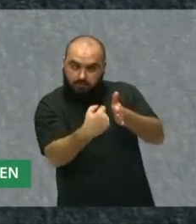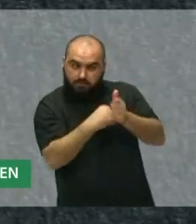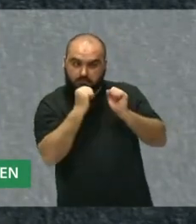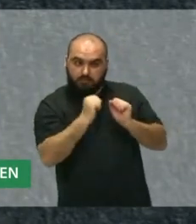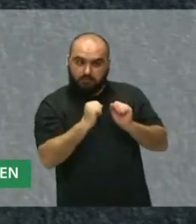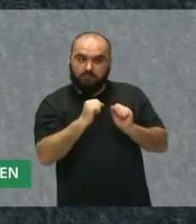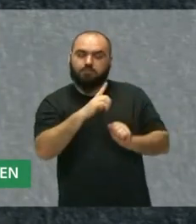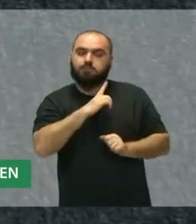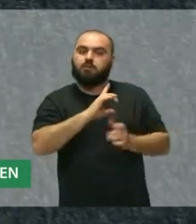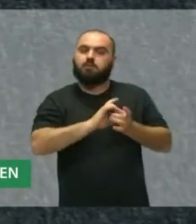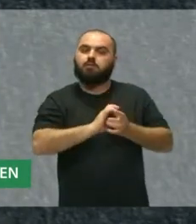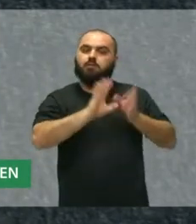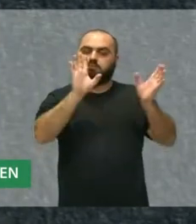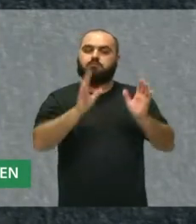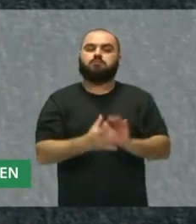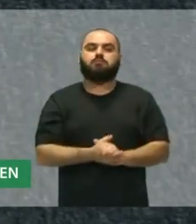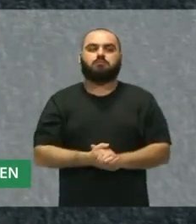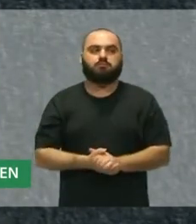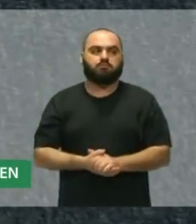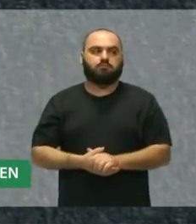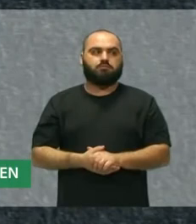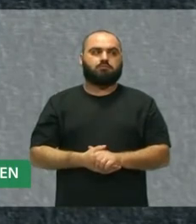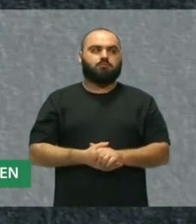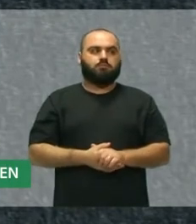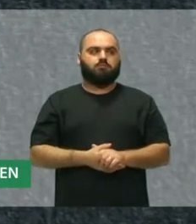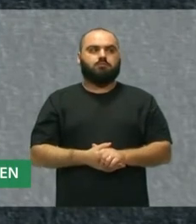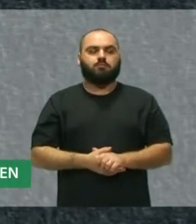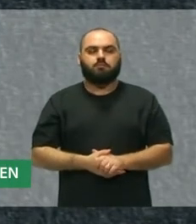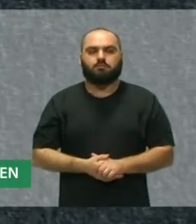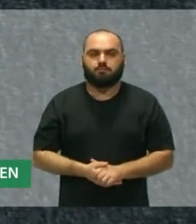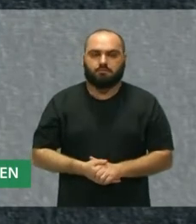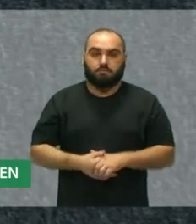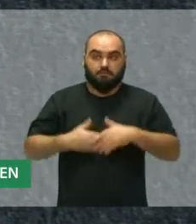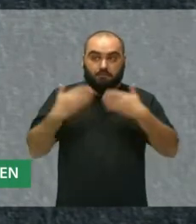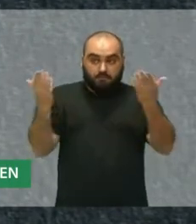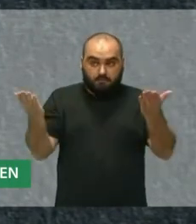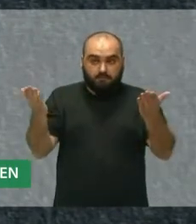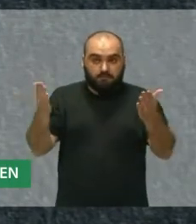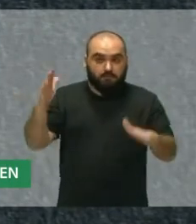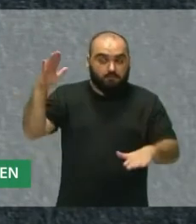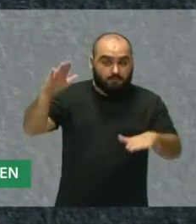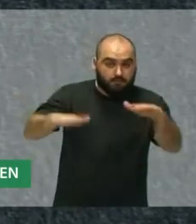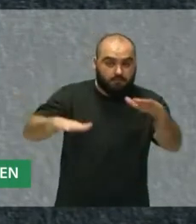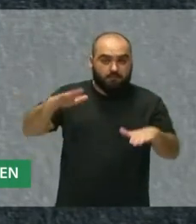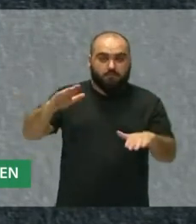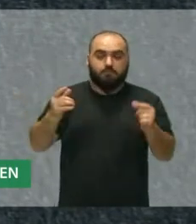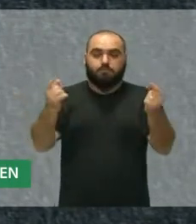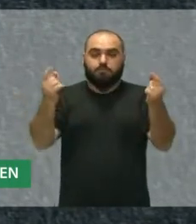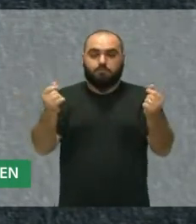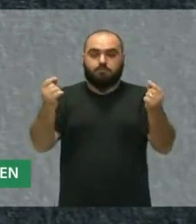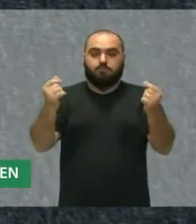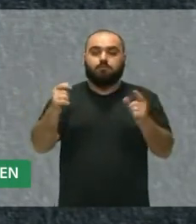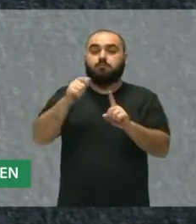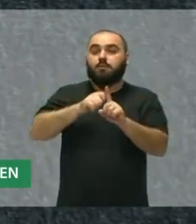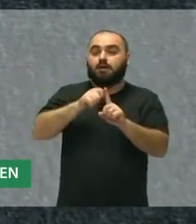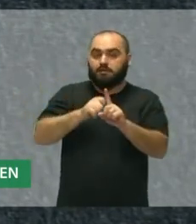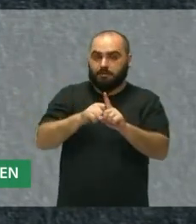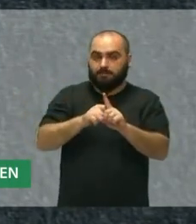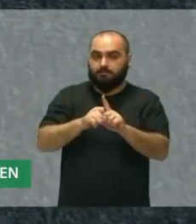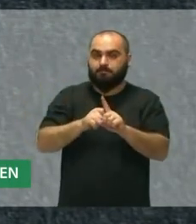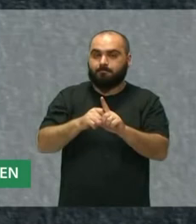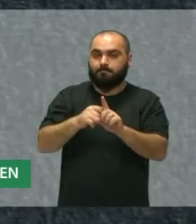coisa, estou à disposição. Bom, a nossa média, né, a nossa média mês, a nossa